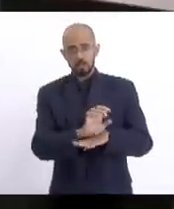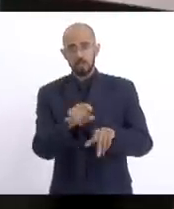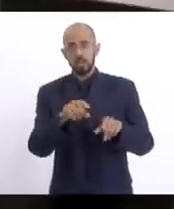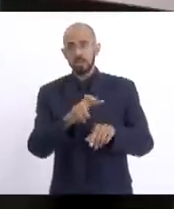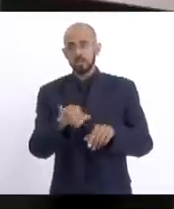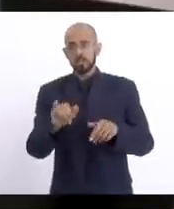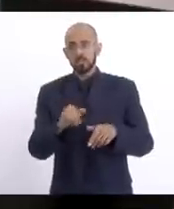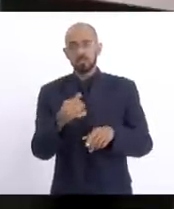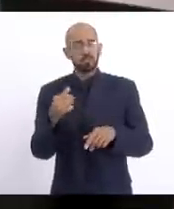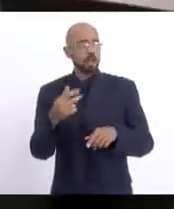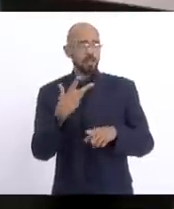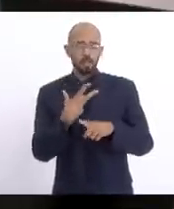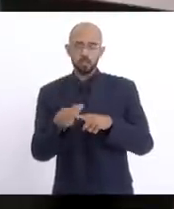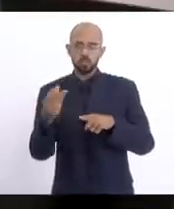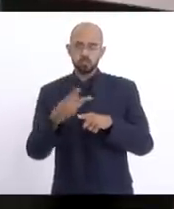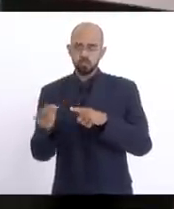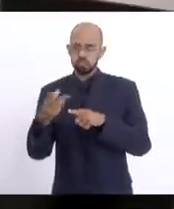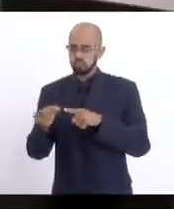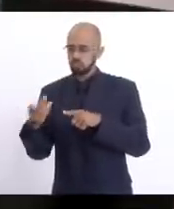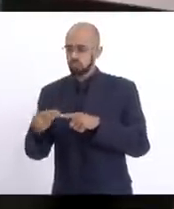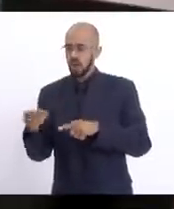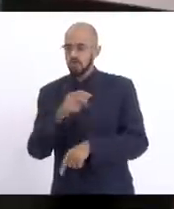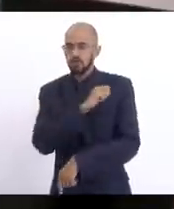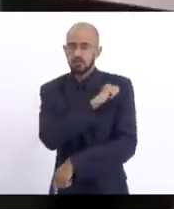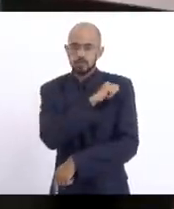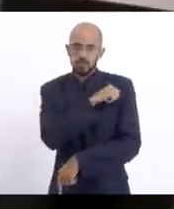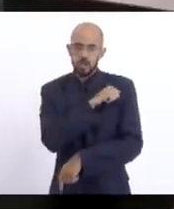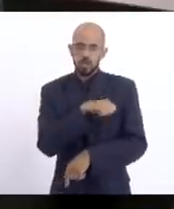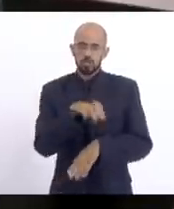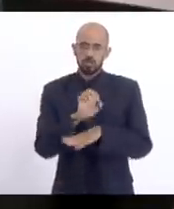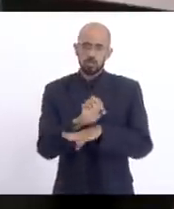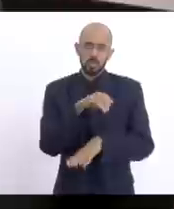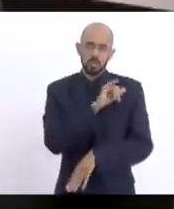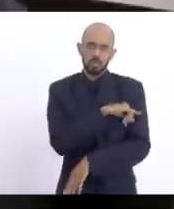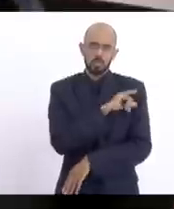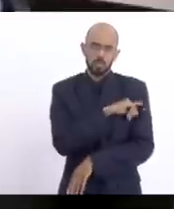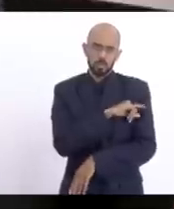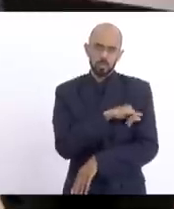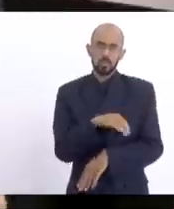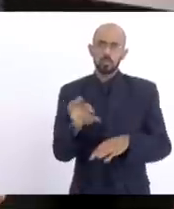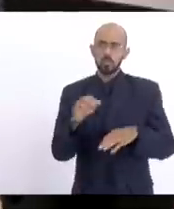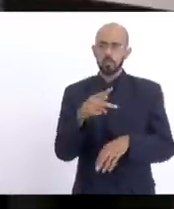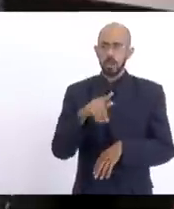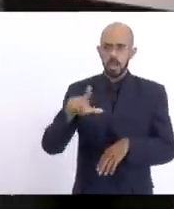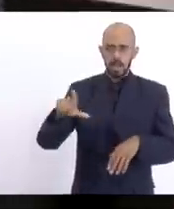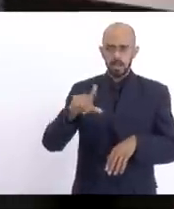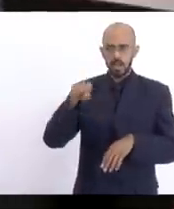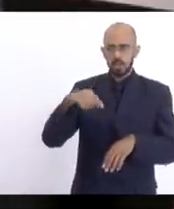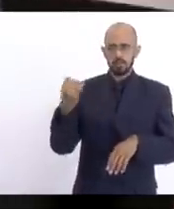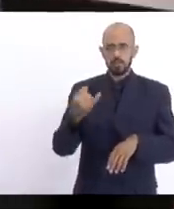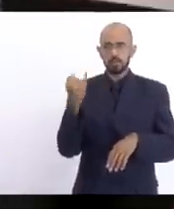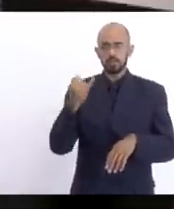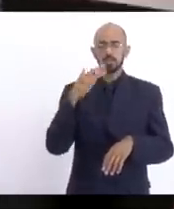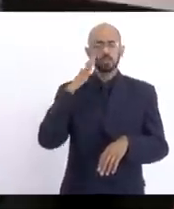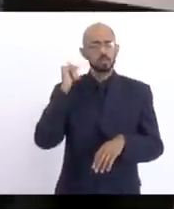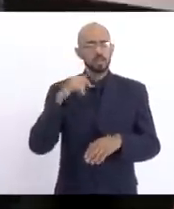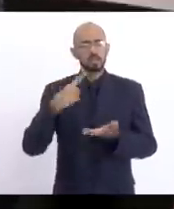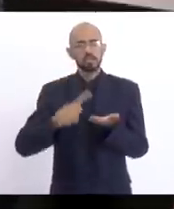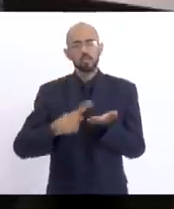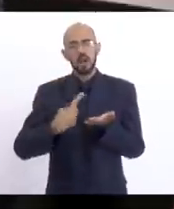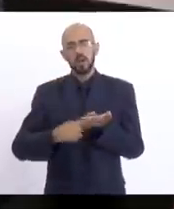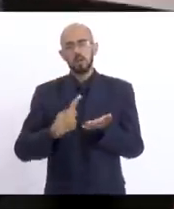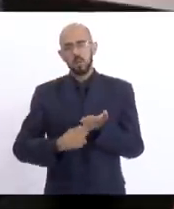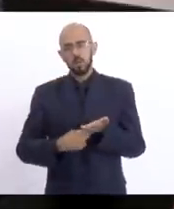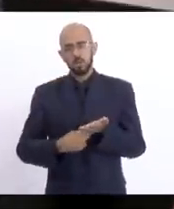evasão fiscal da história do Estado do Rio de Janeiro. Então, o projeto é importante. Sei que tinha um acordo em plenário, o último projeto foi o